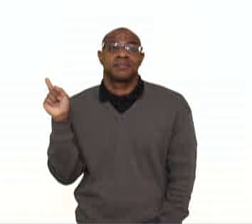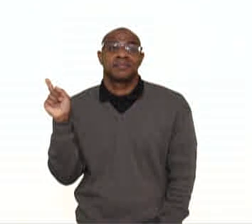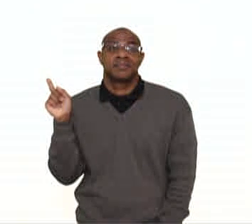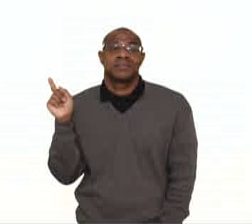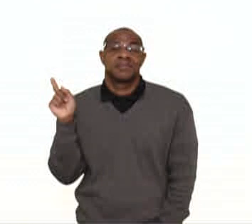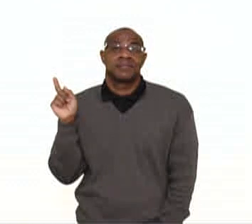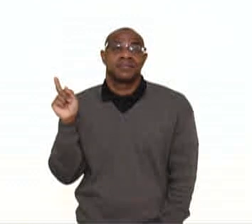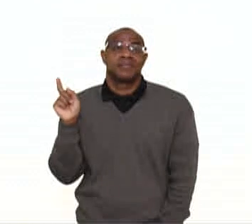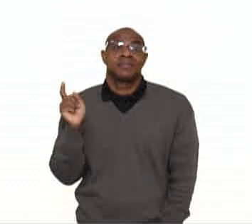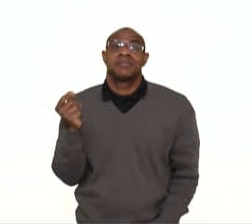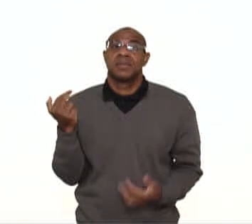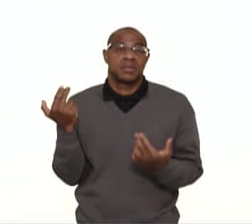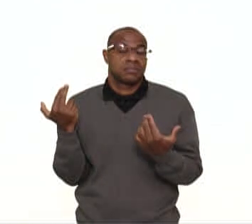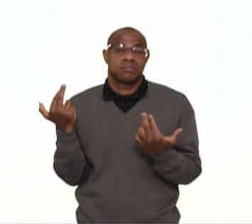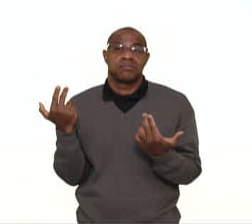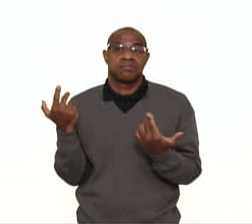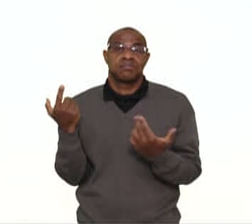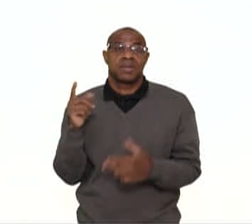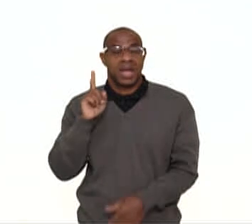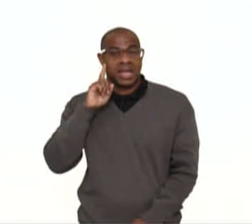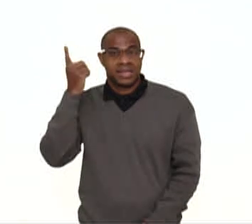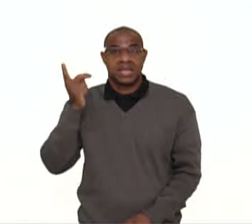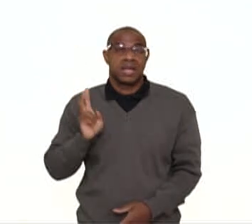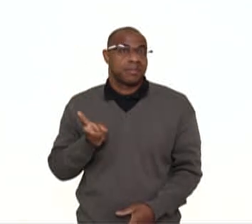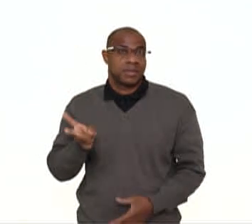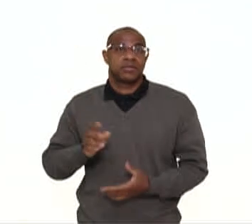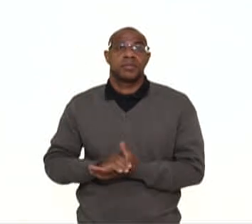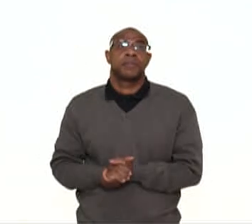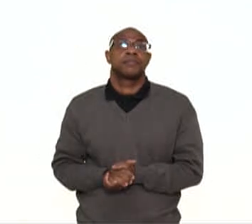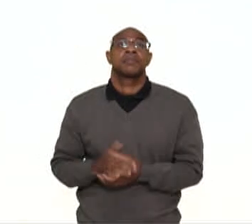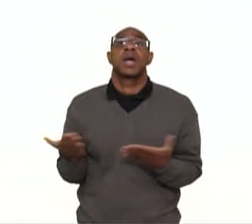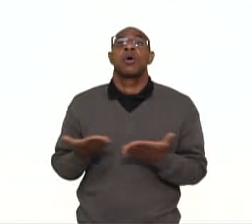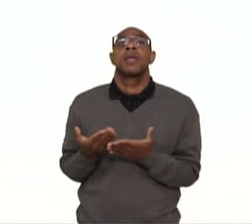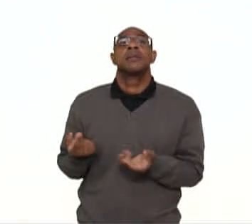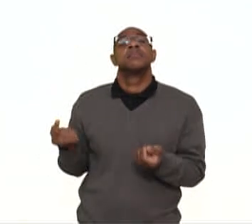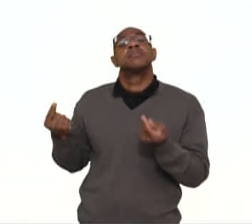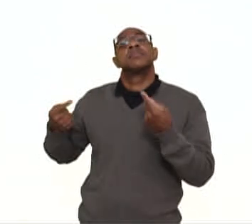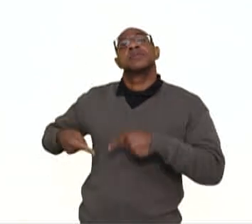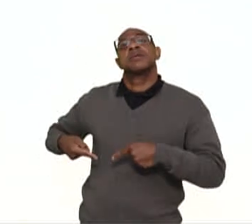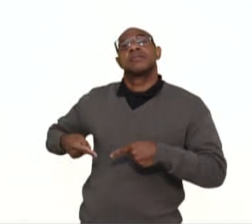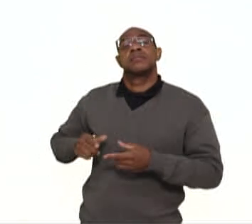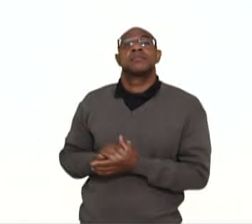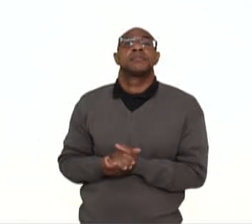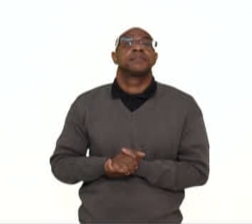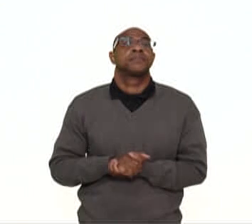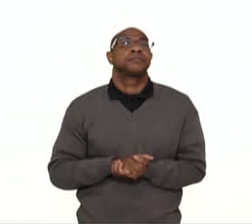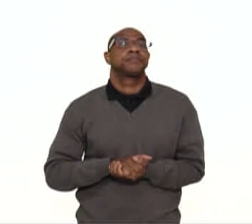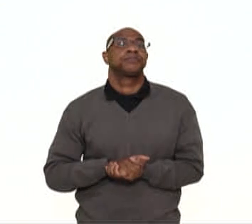Probabilidade igual a 1/5, certo? Agora eu tenho um super desafio para você. Vamos dar uma olhada.